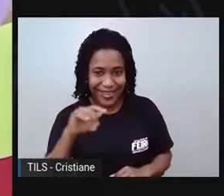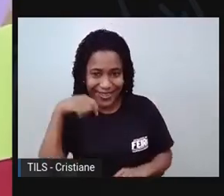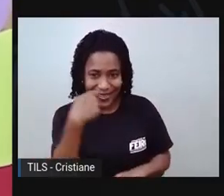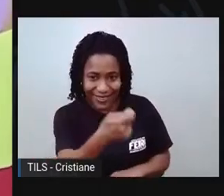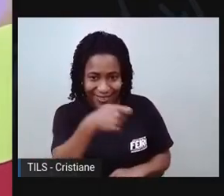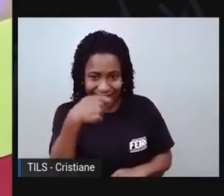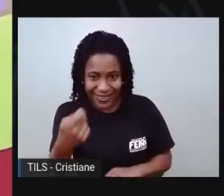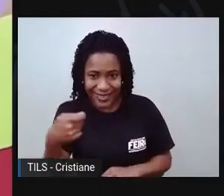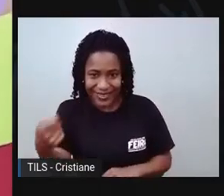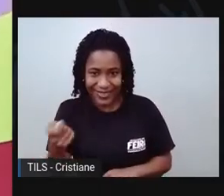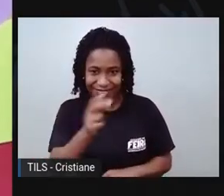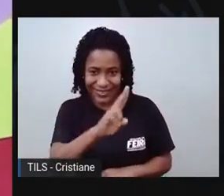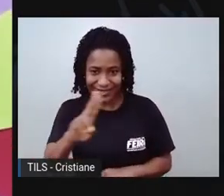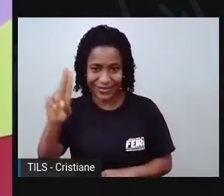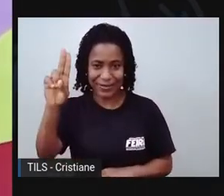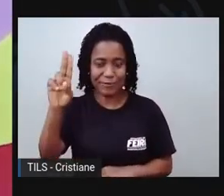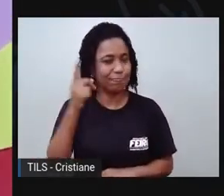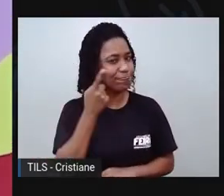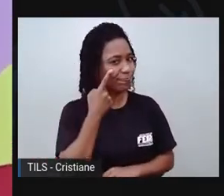eu vou pegar...